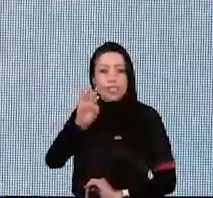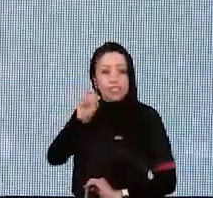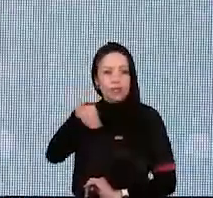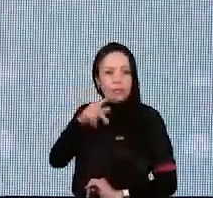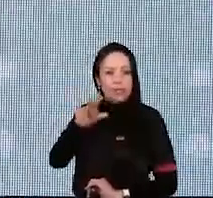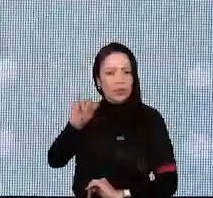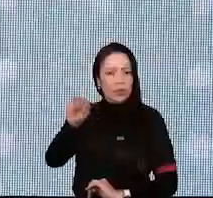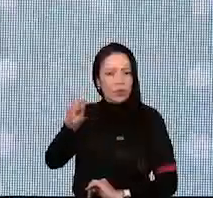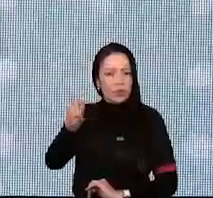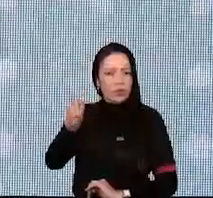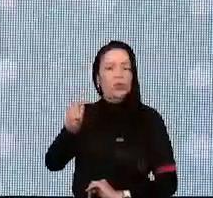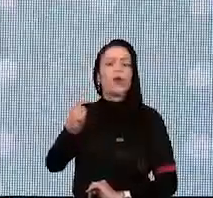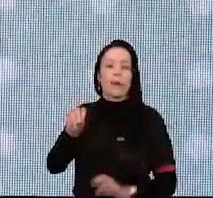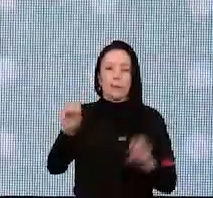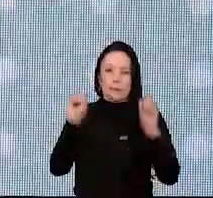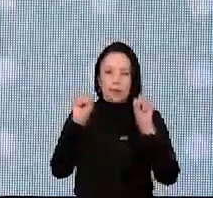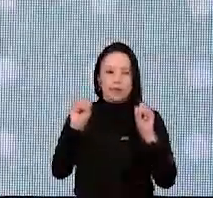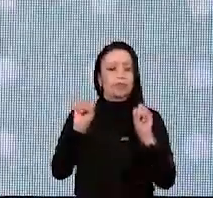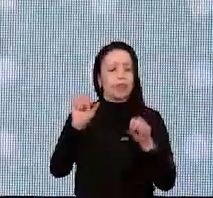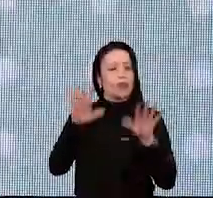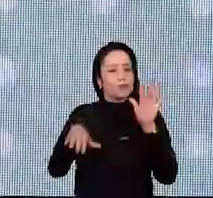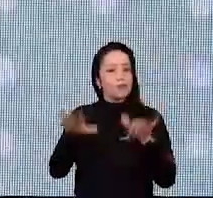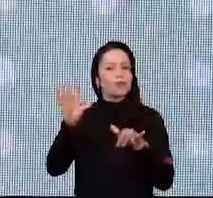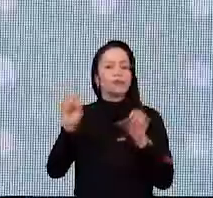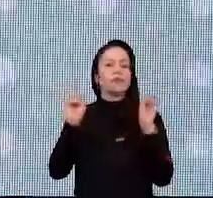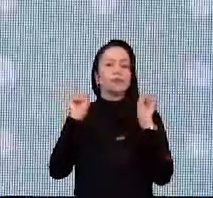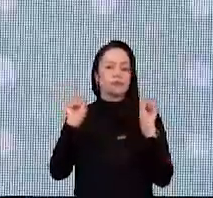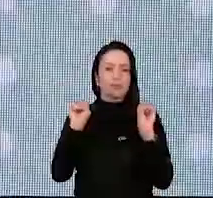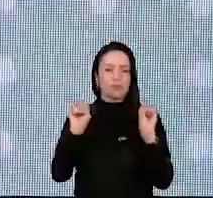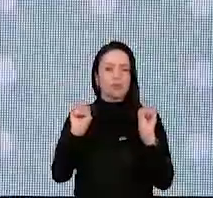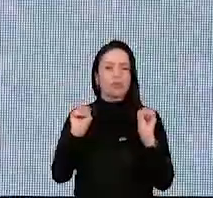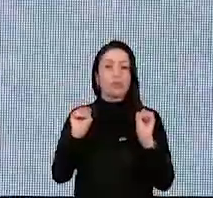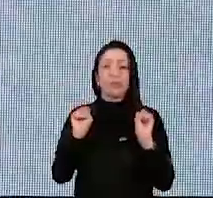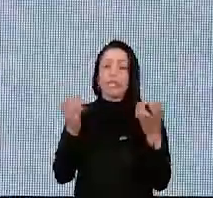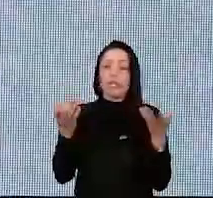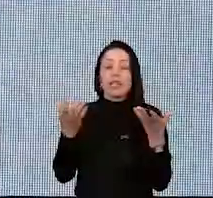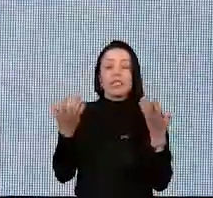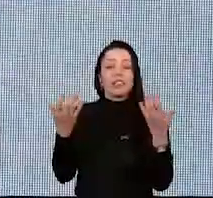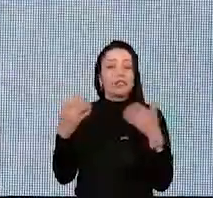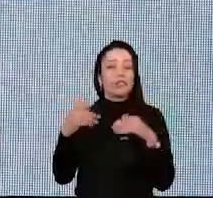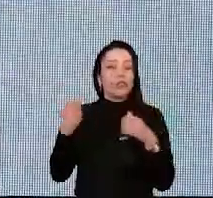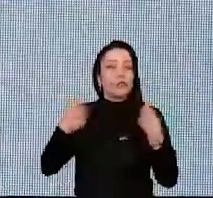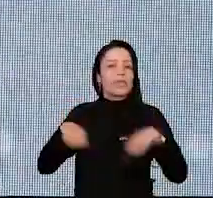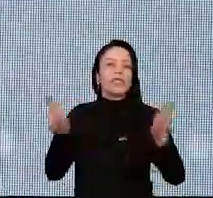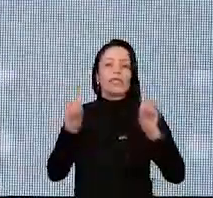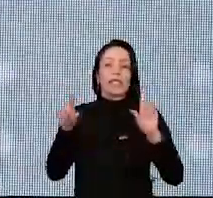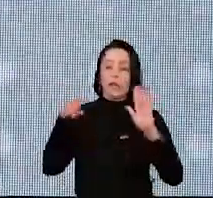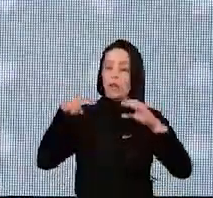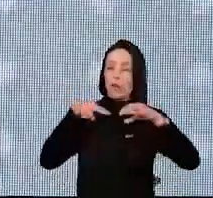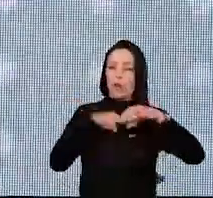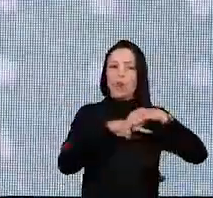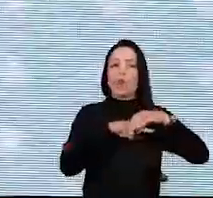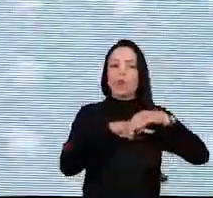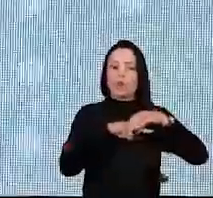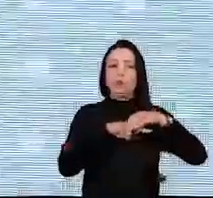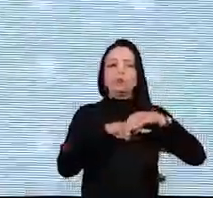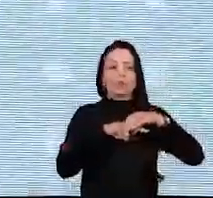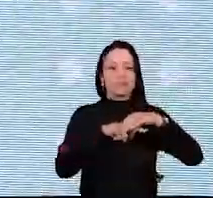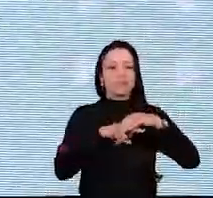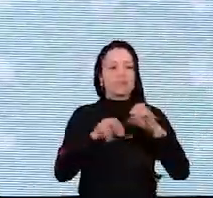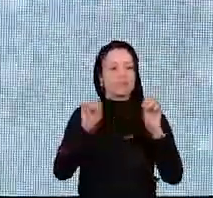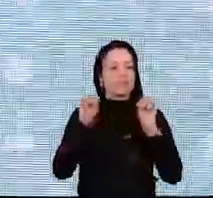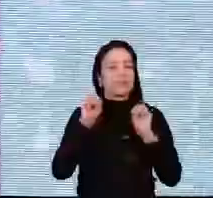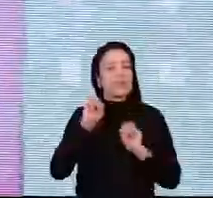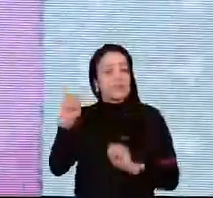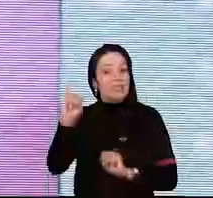desse animal, muitas vezes a gente pode até abrir mão da tomografia se realmente for